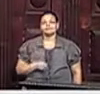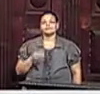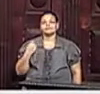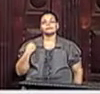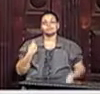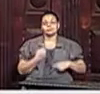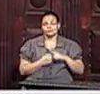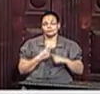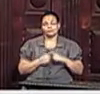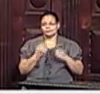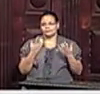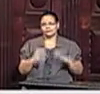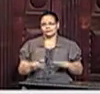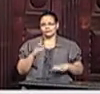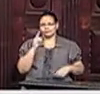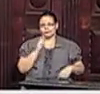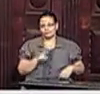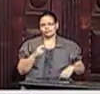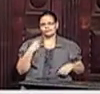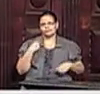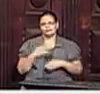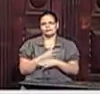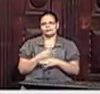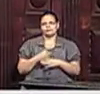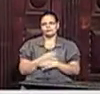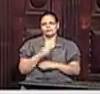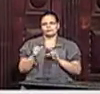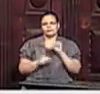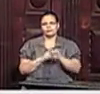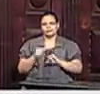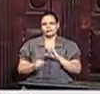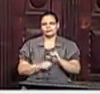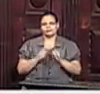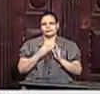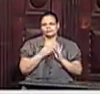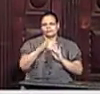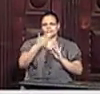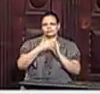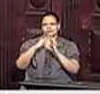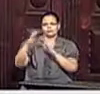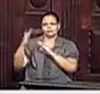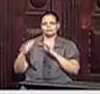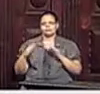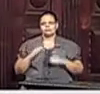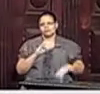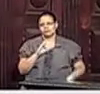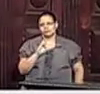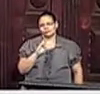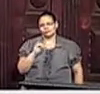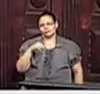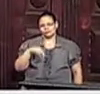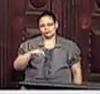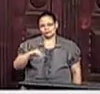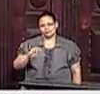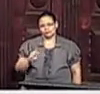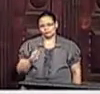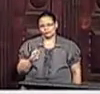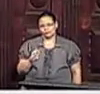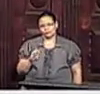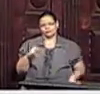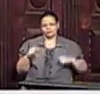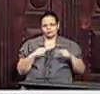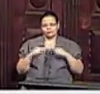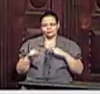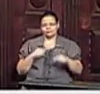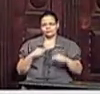quero ver a minha cidade se transformar numa grande favela com o crime organizado dominando. E